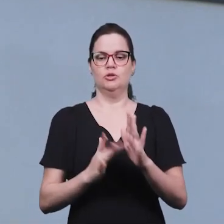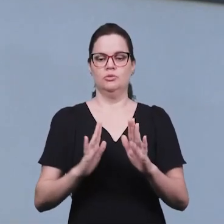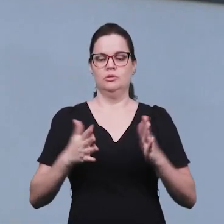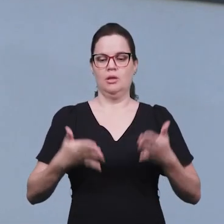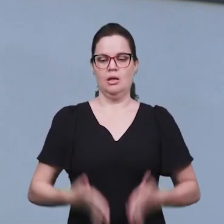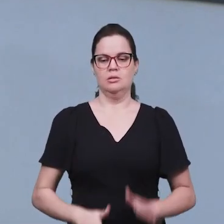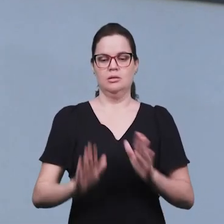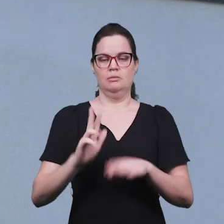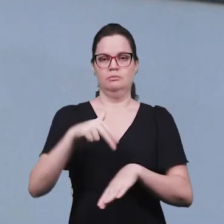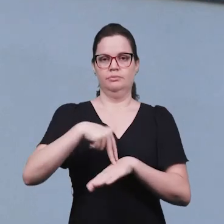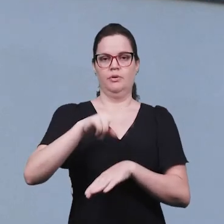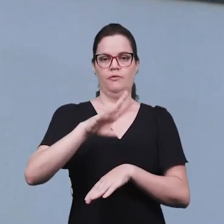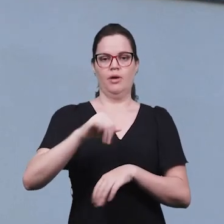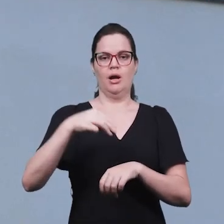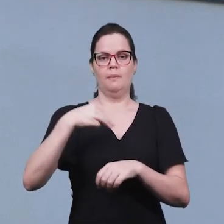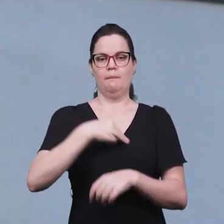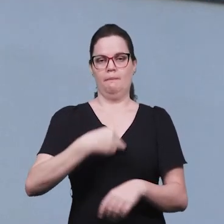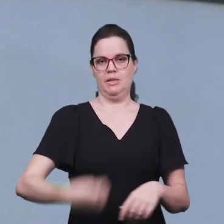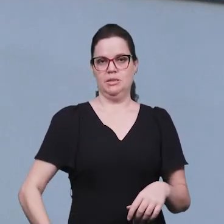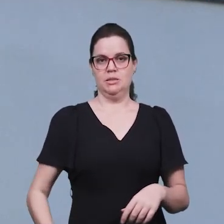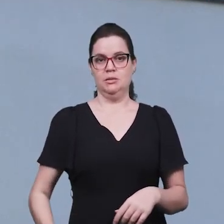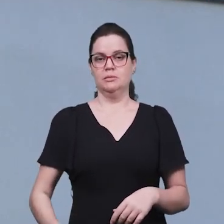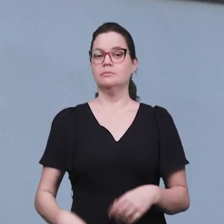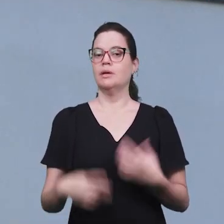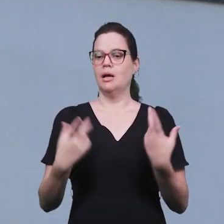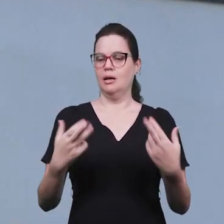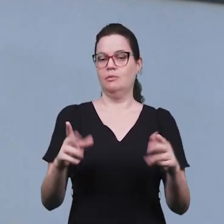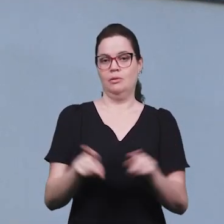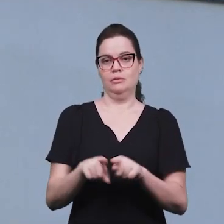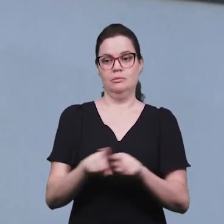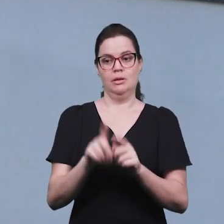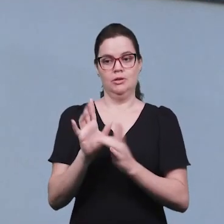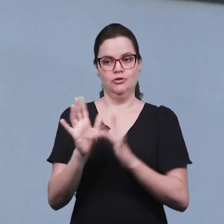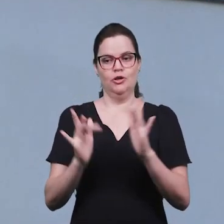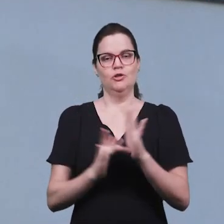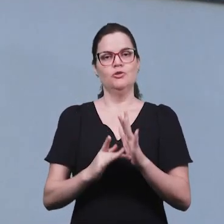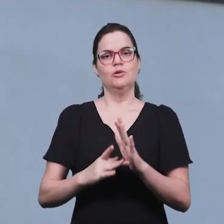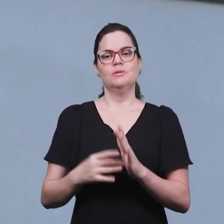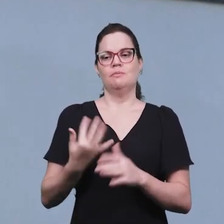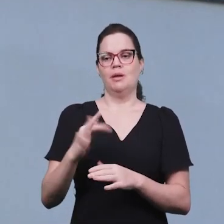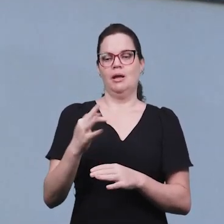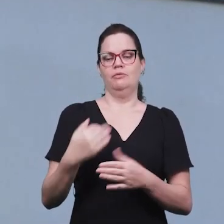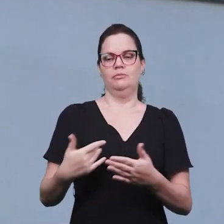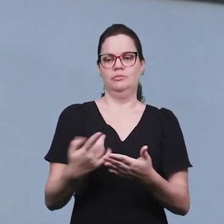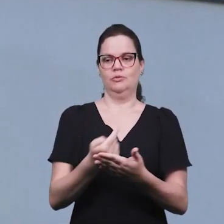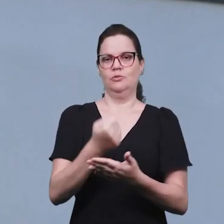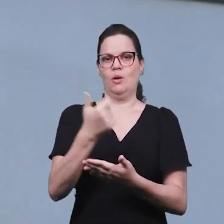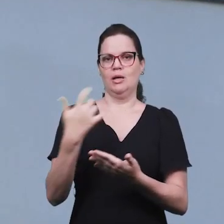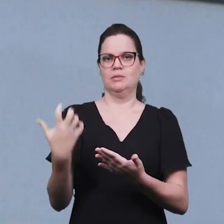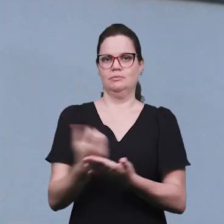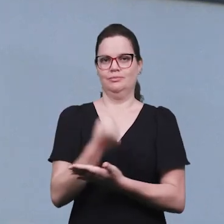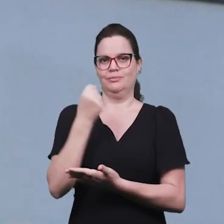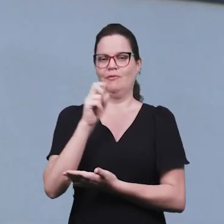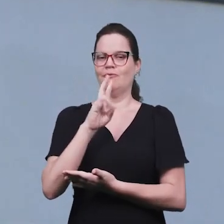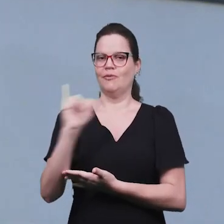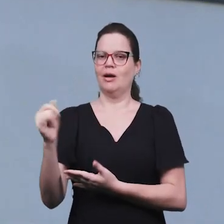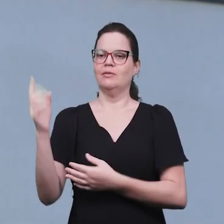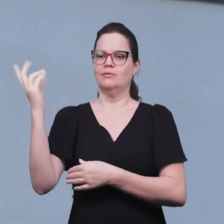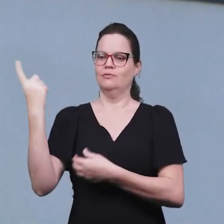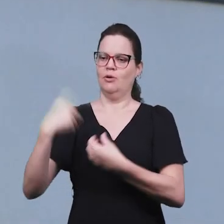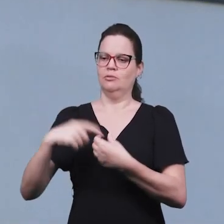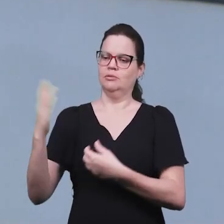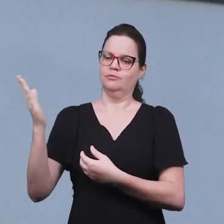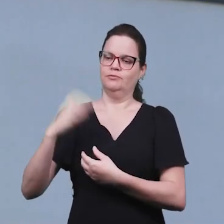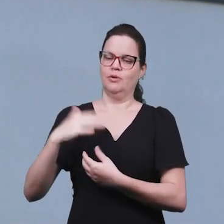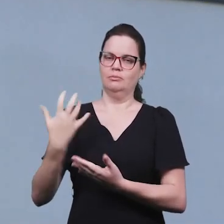Deus. Exatamente o que a igreja faz hoje, anunciando que Jesus breve voltará para buscar a sua